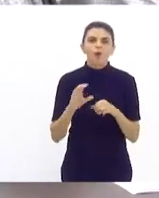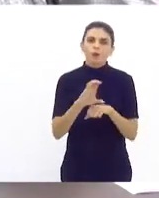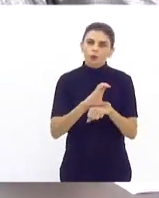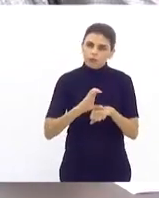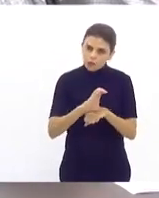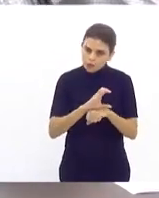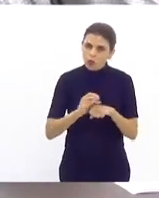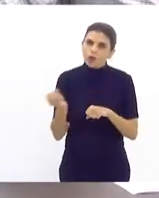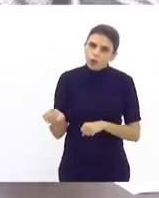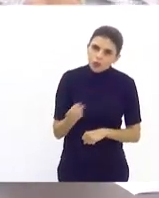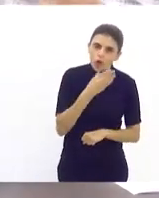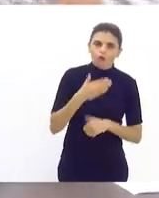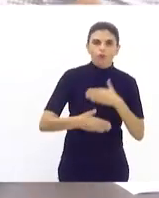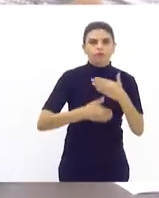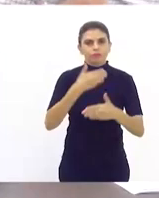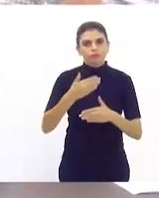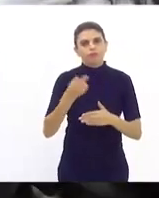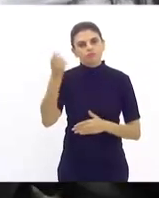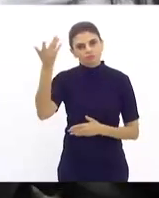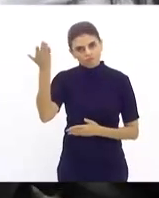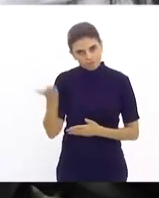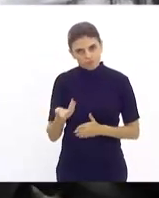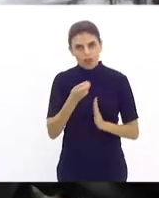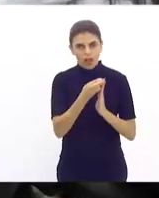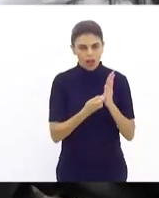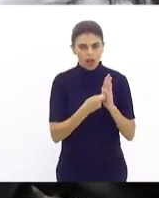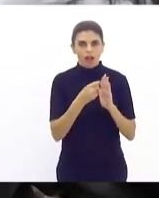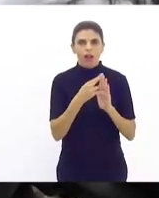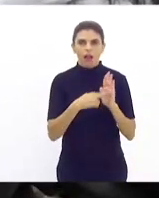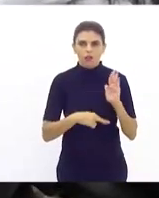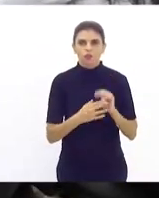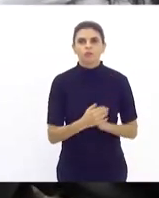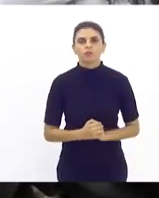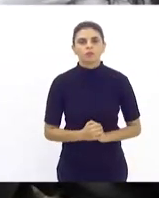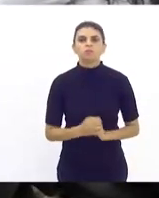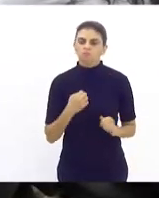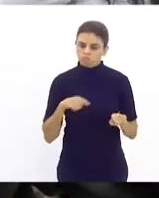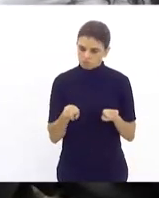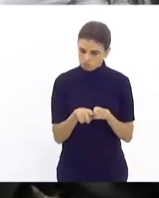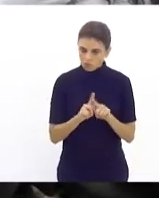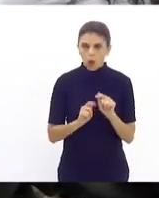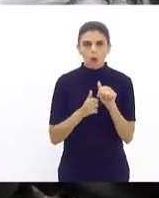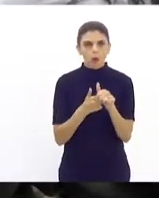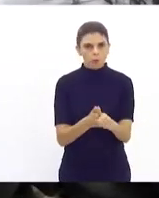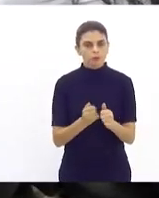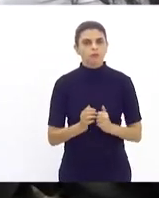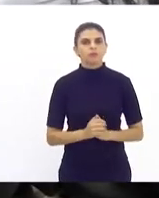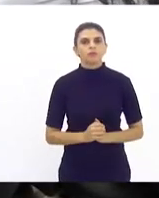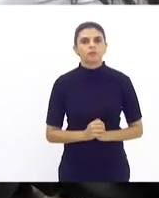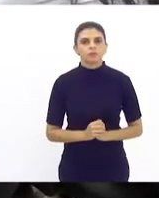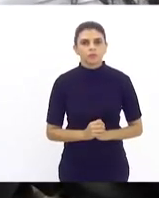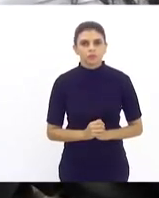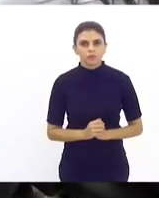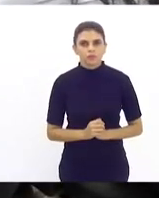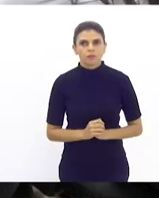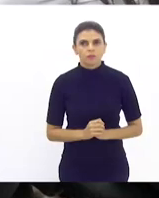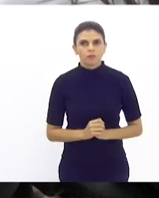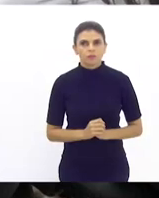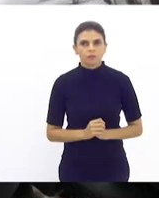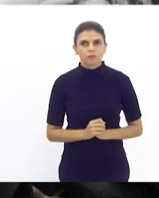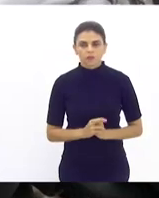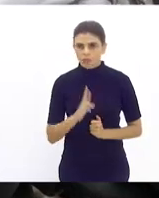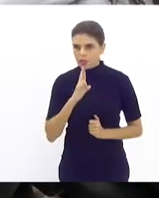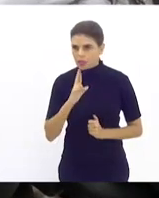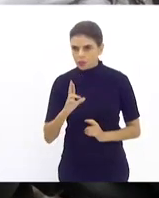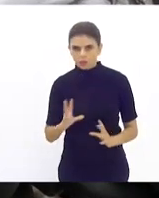ao novo parecer do relator. Deputado Yuri. Acompanho o relator. Então, vencido, proclamo o resultado